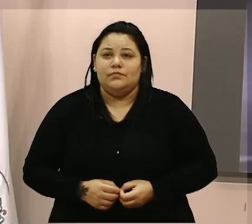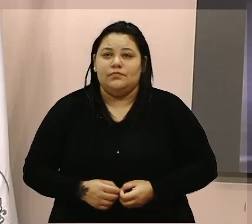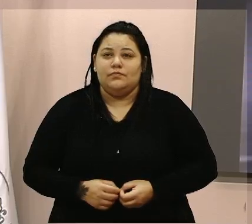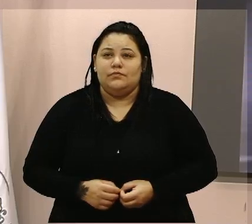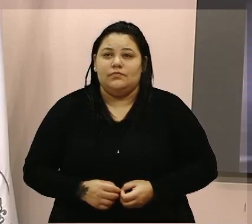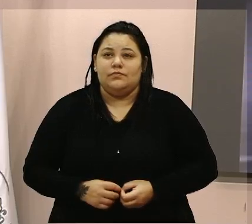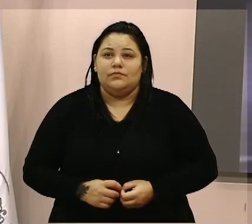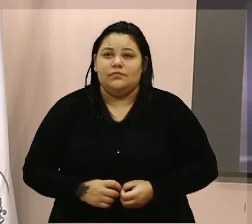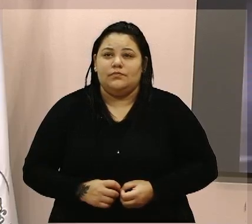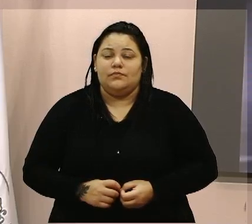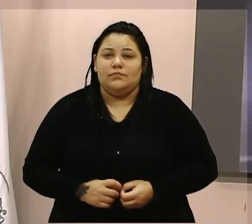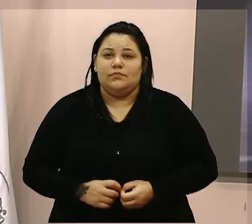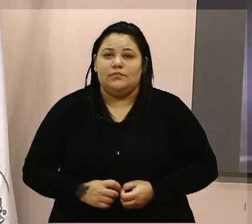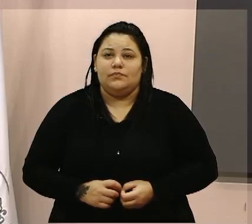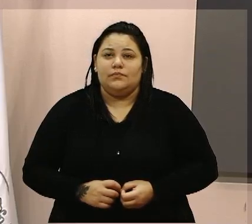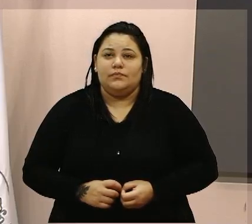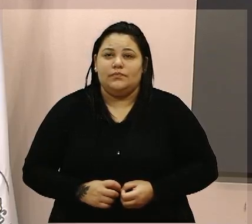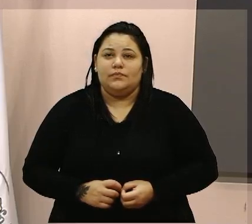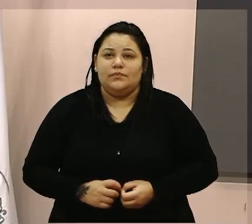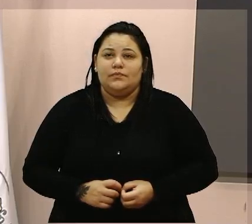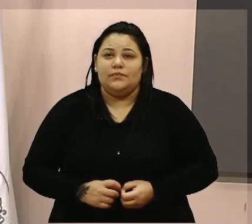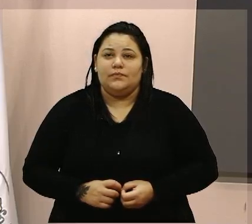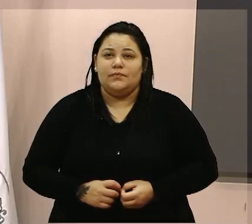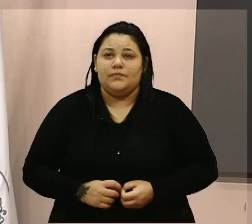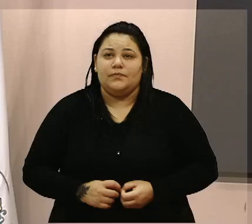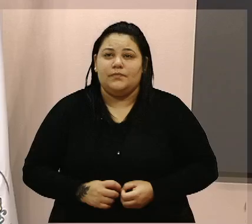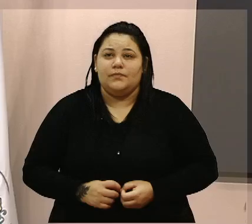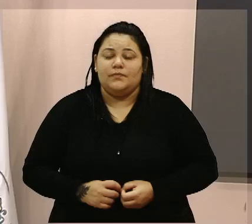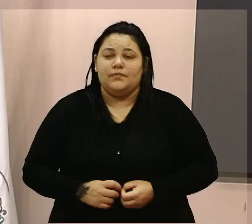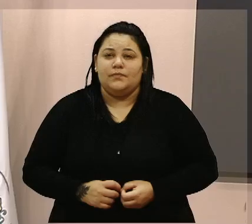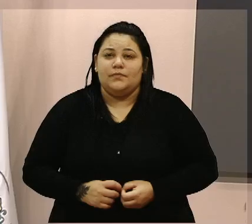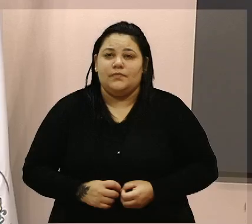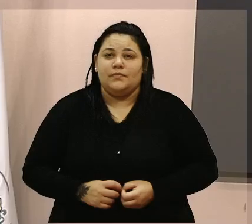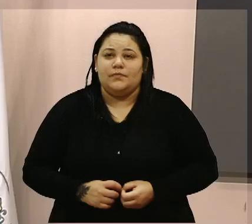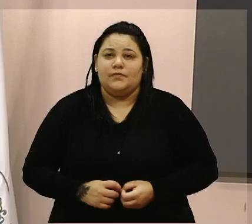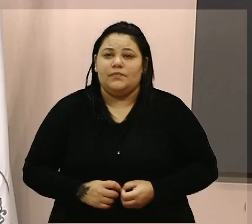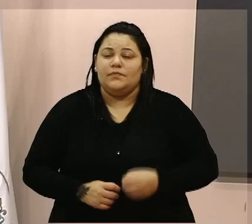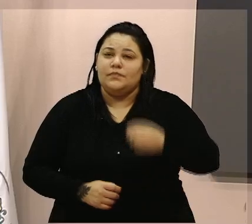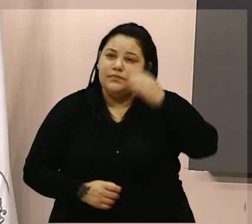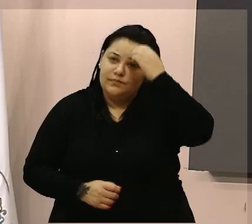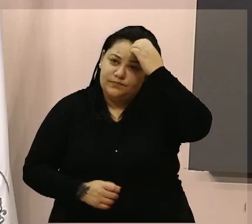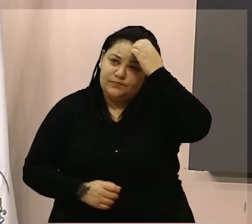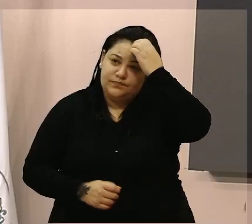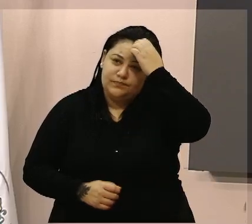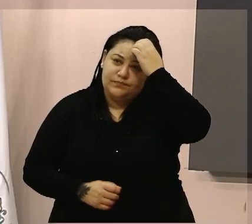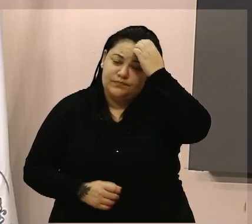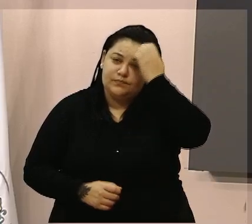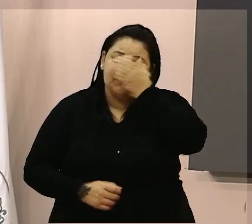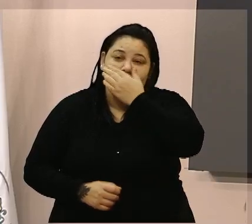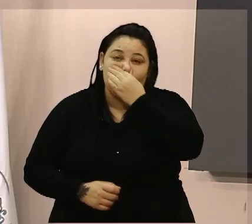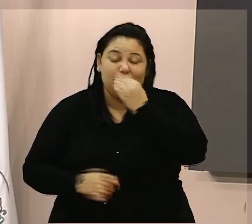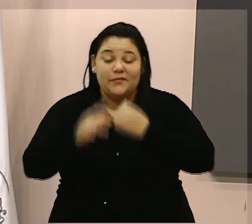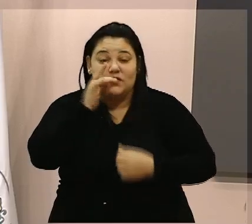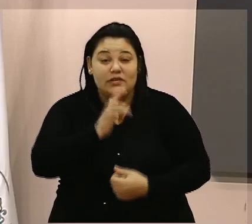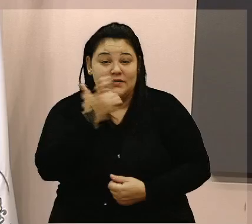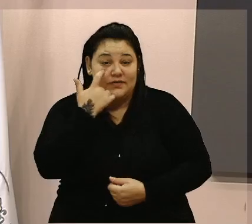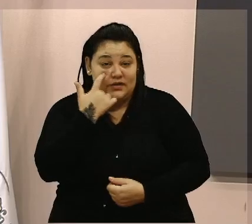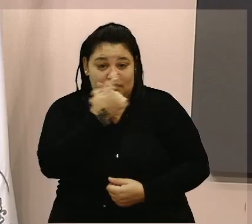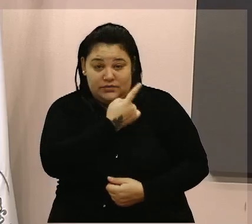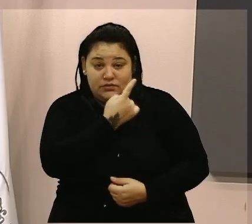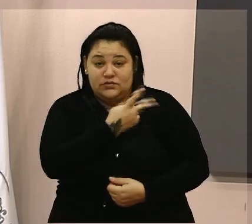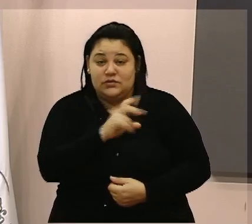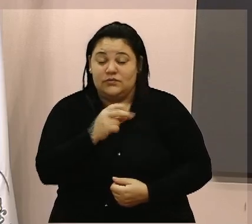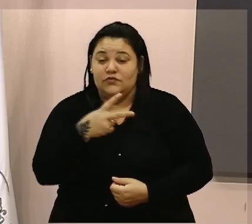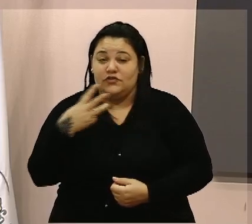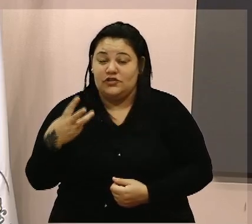Espera só um minuto que eu quero que chegue no esboço do projeto. Aí, a gente consegue ver que em 2023, um esboço do